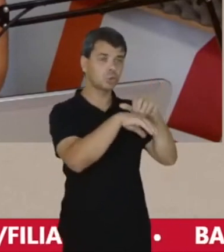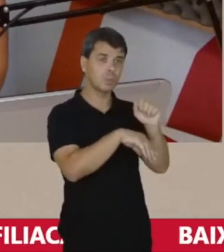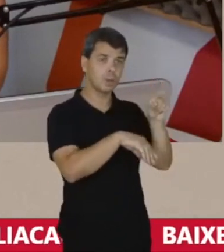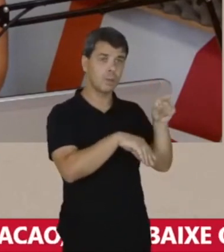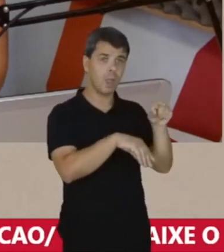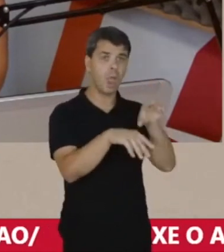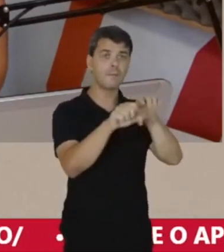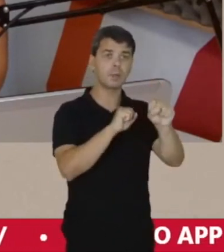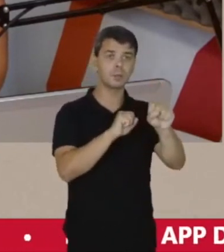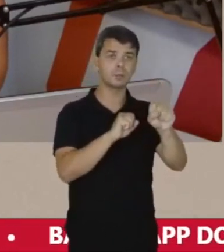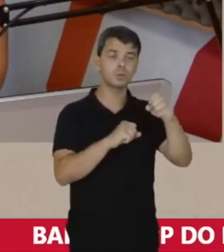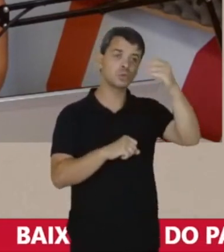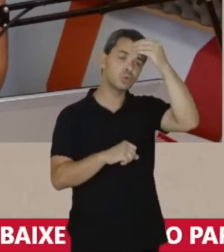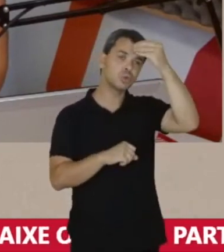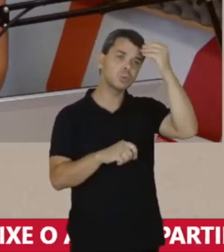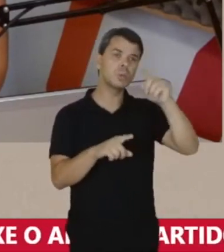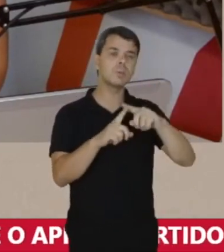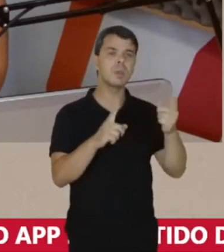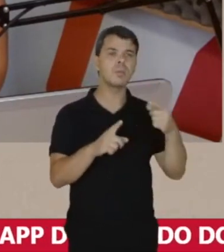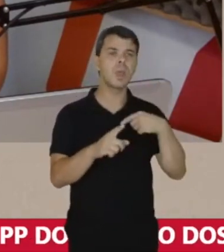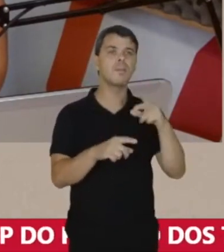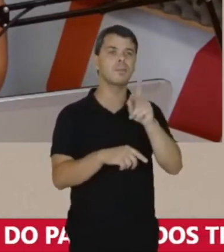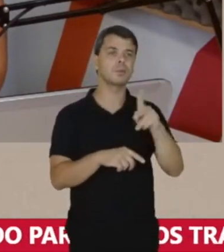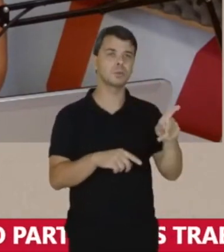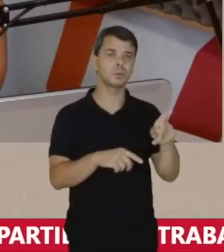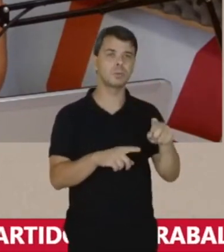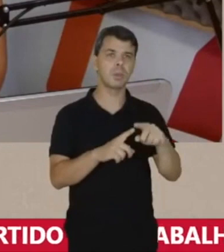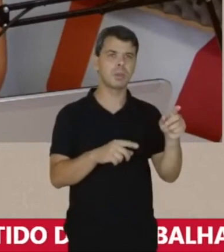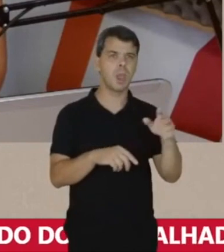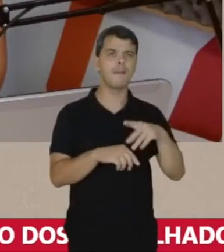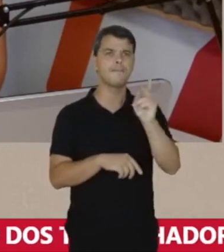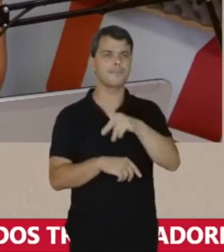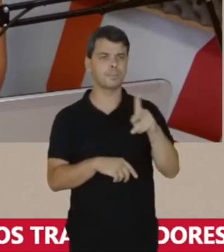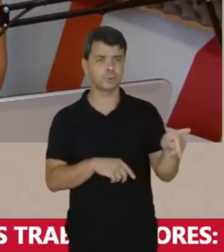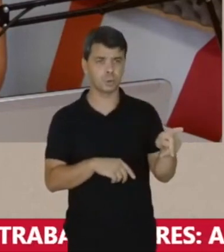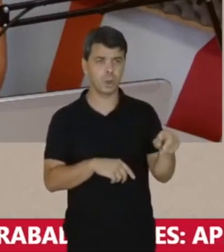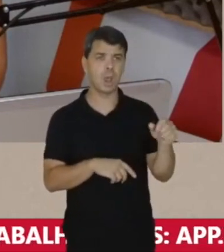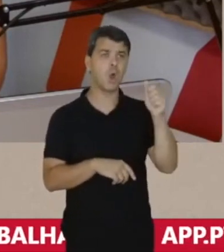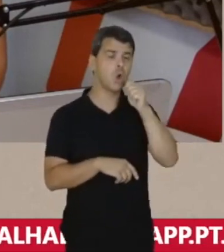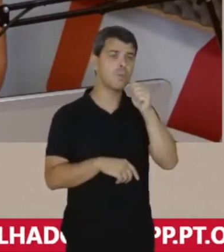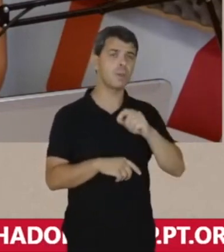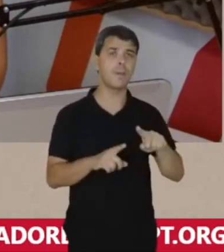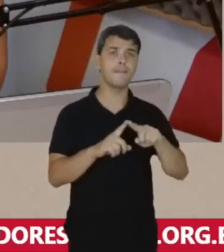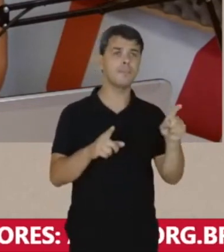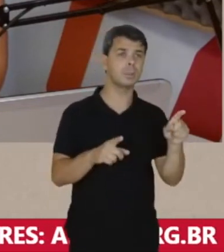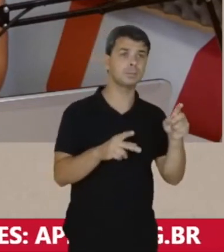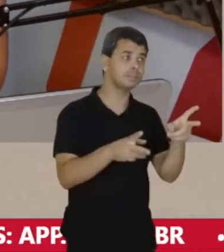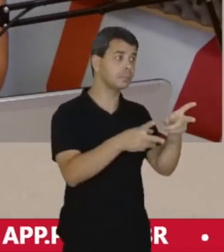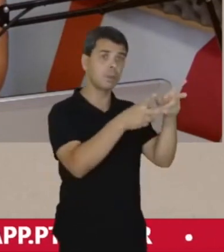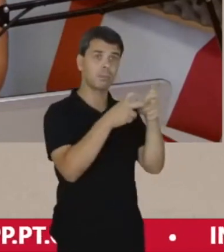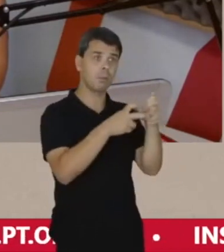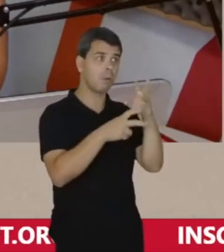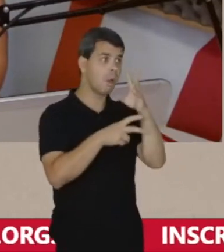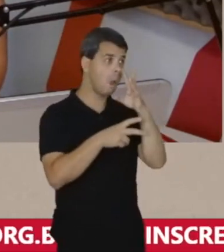sobrinhos e tal, chegava lá, era uma turma de professores se formando, e era professor para cá, professor para lá, mas aí você olhava a turma